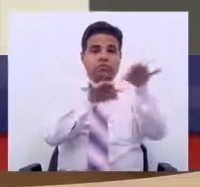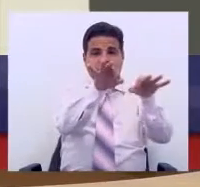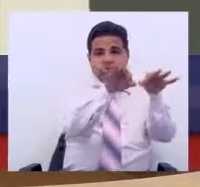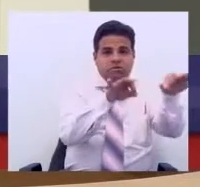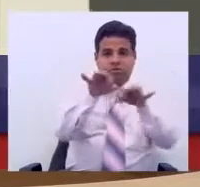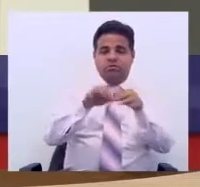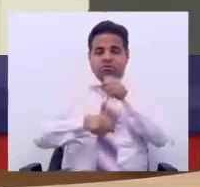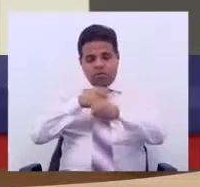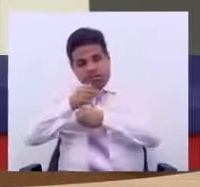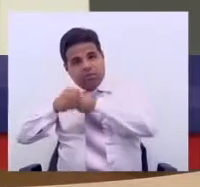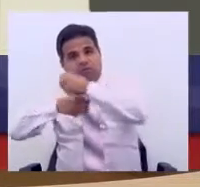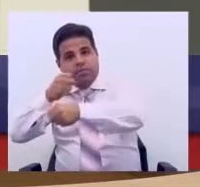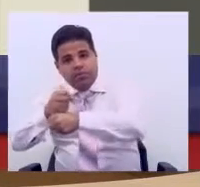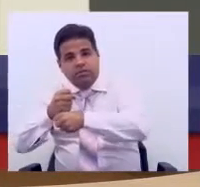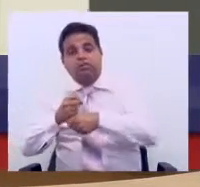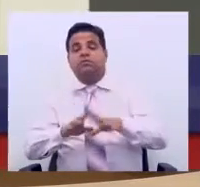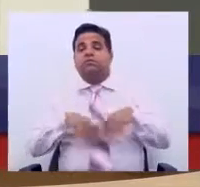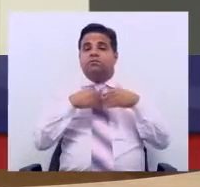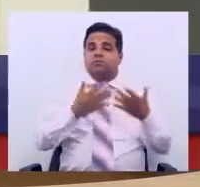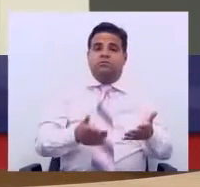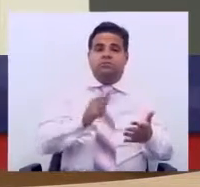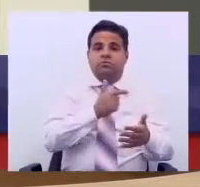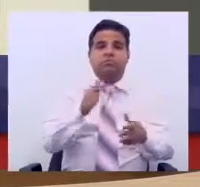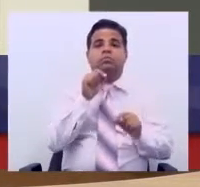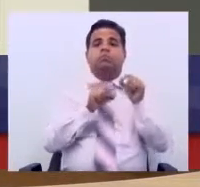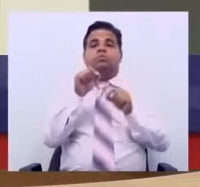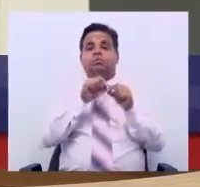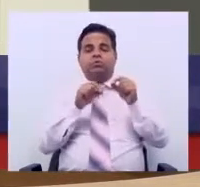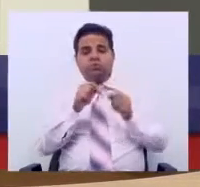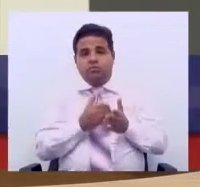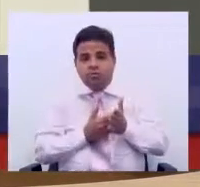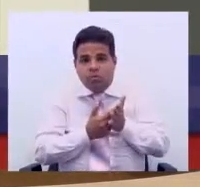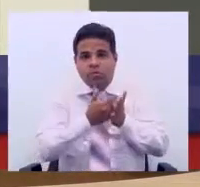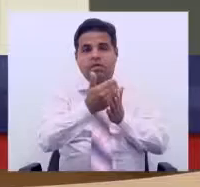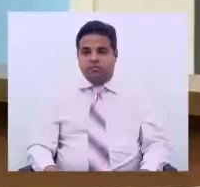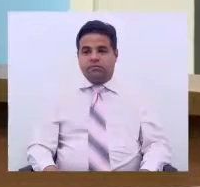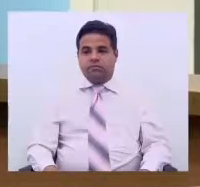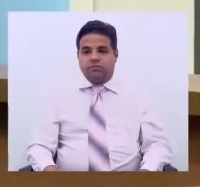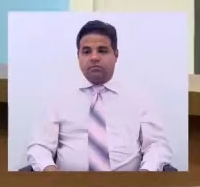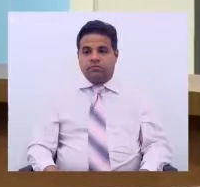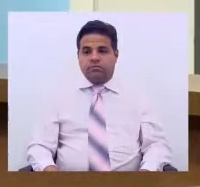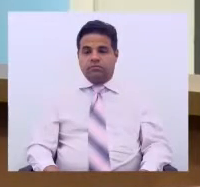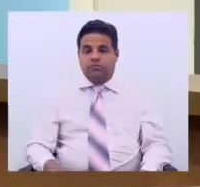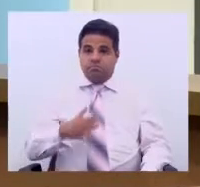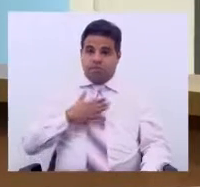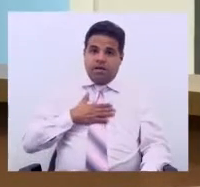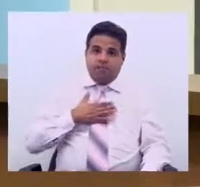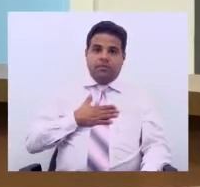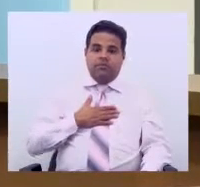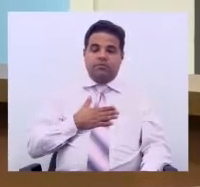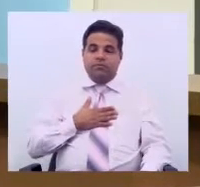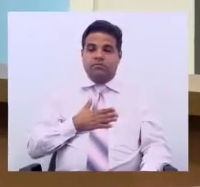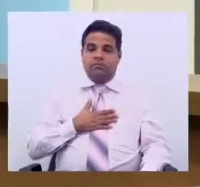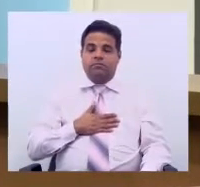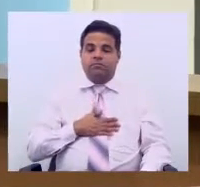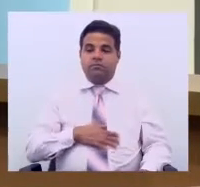infracionária anualmente. Então, portanto, não há nenhum tipo de aumento de subsídio. Para mim,